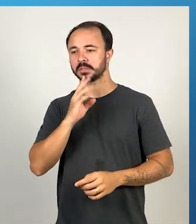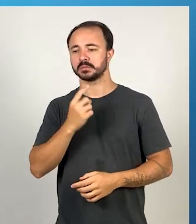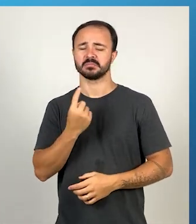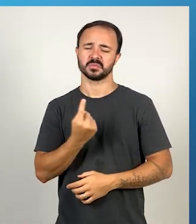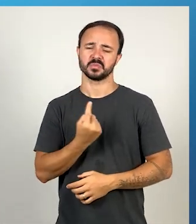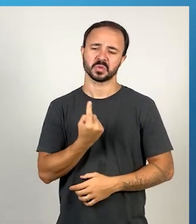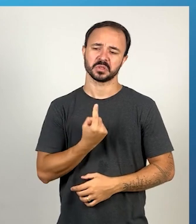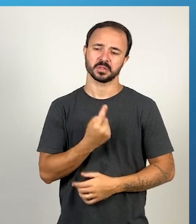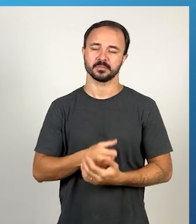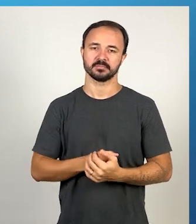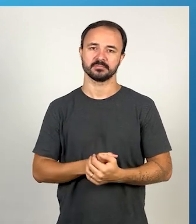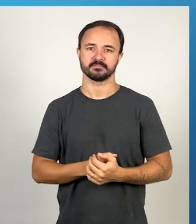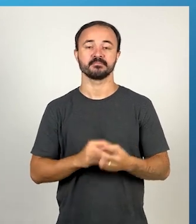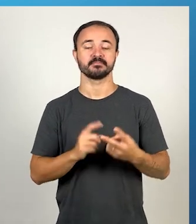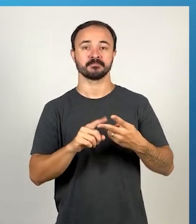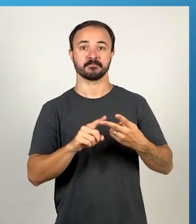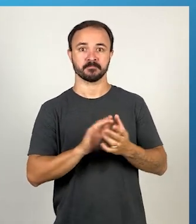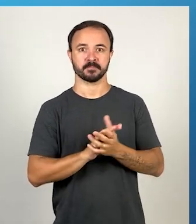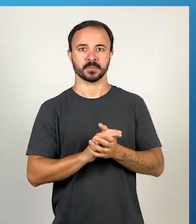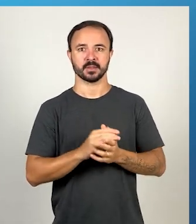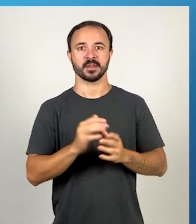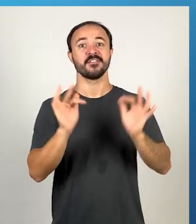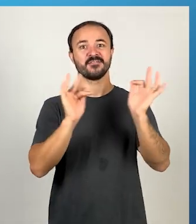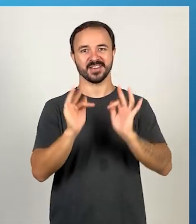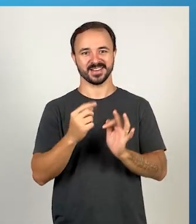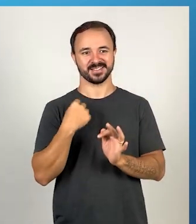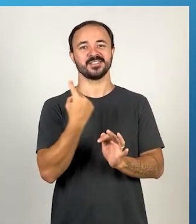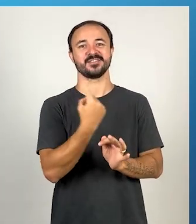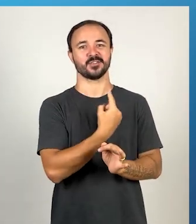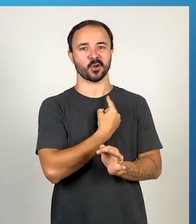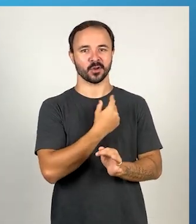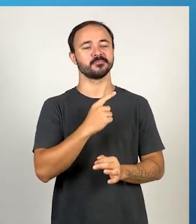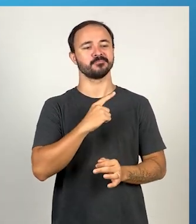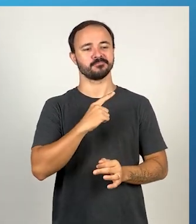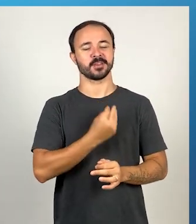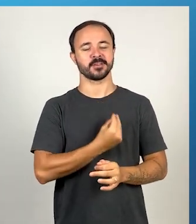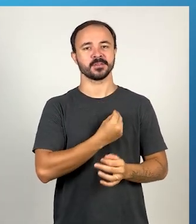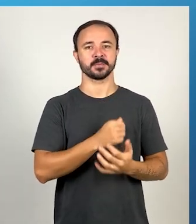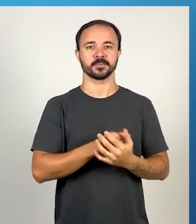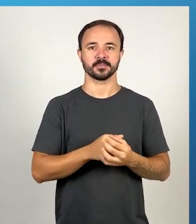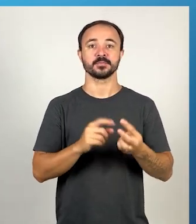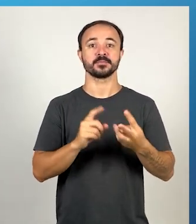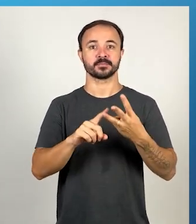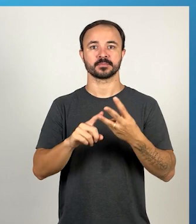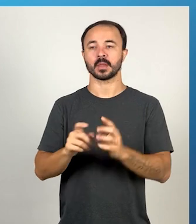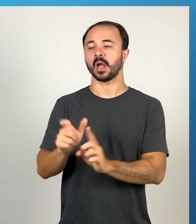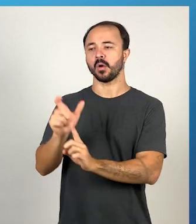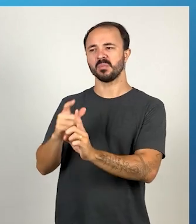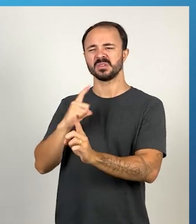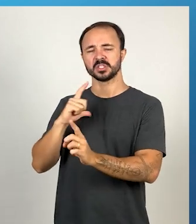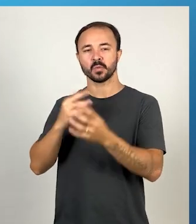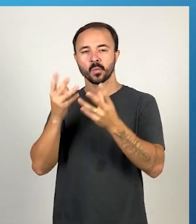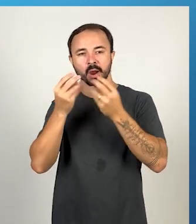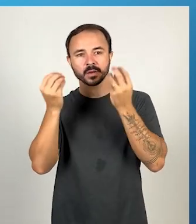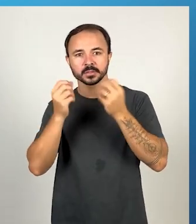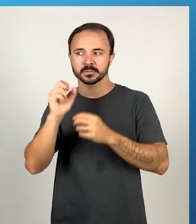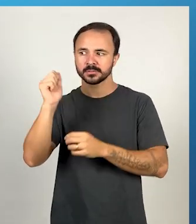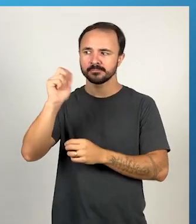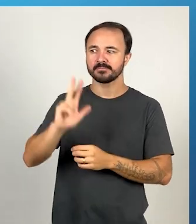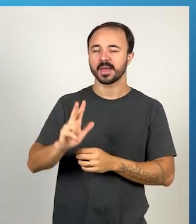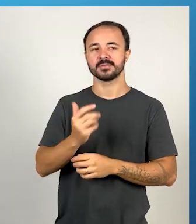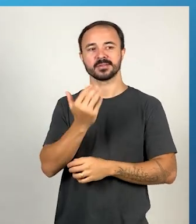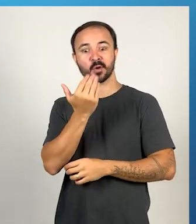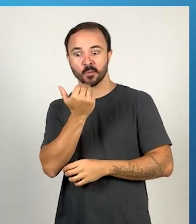B. Felizes nós estávamos. O Luciano tinha um gatinho esperto e comilão.